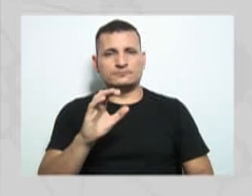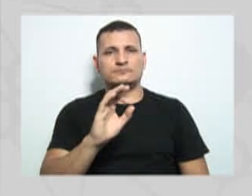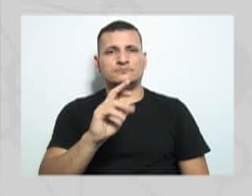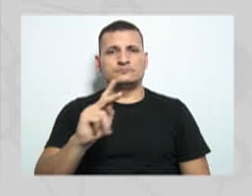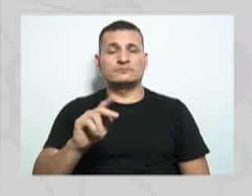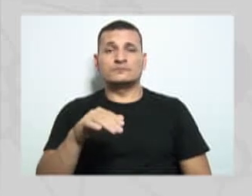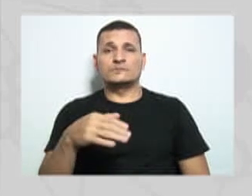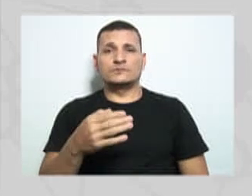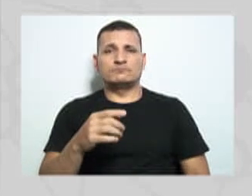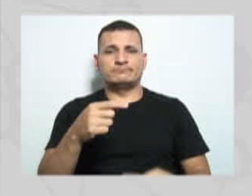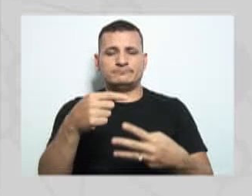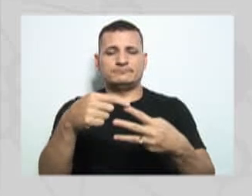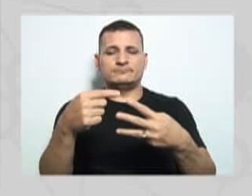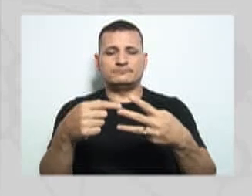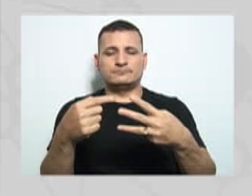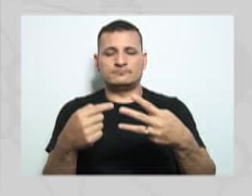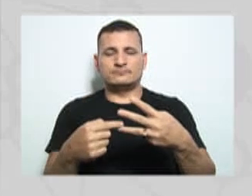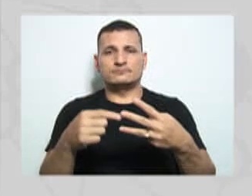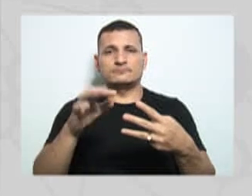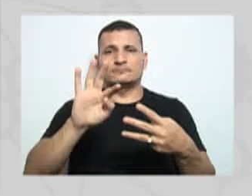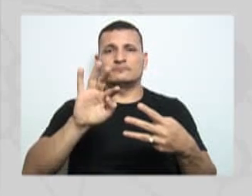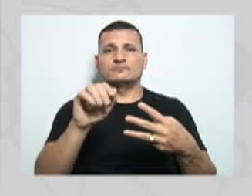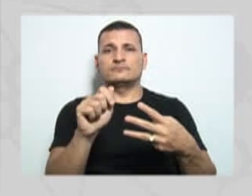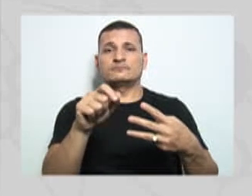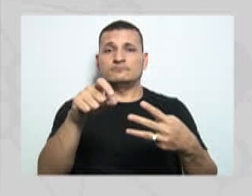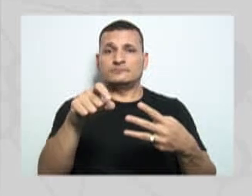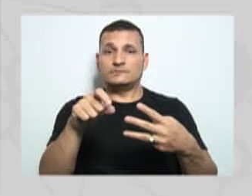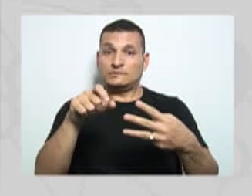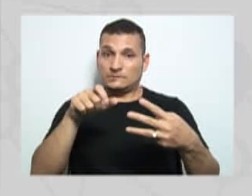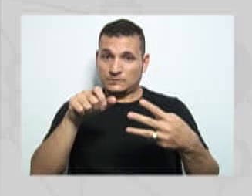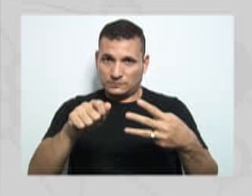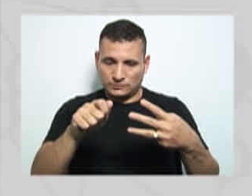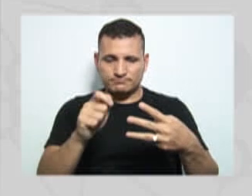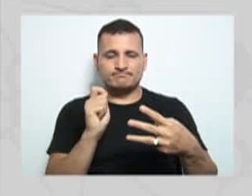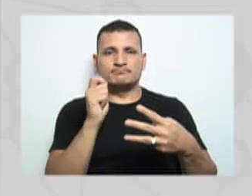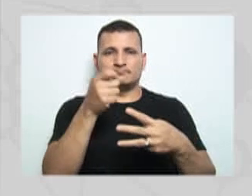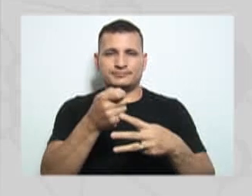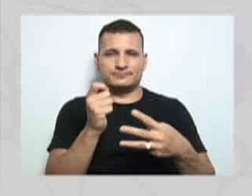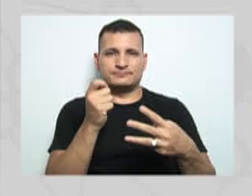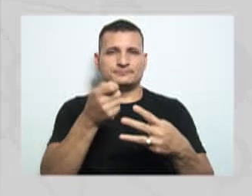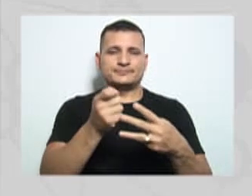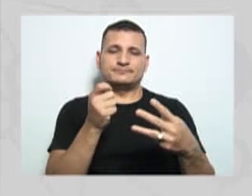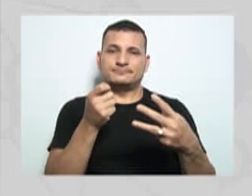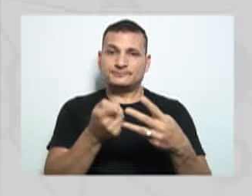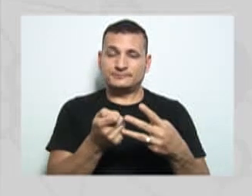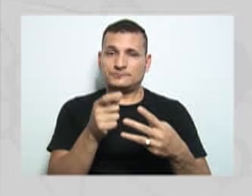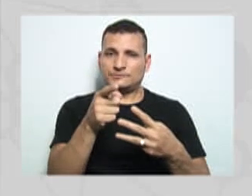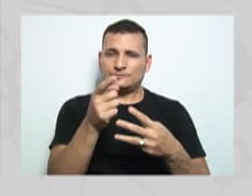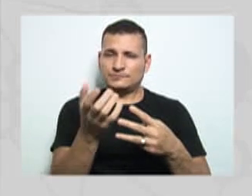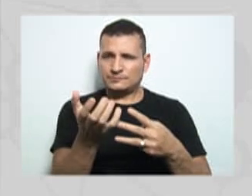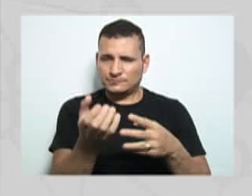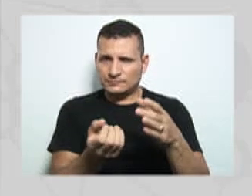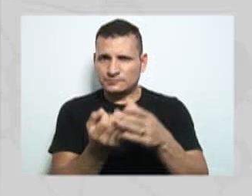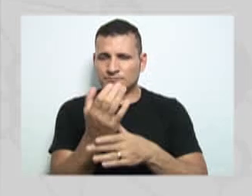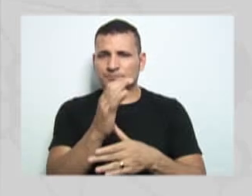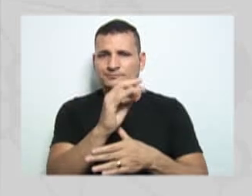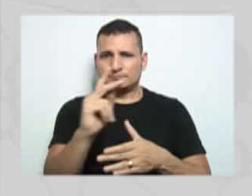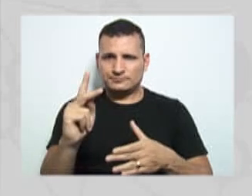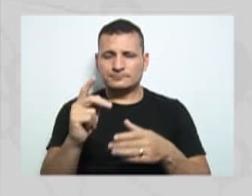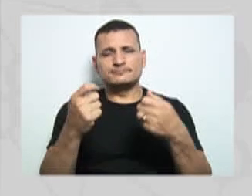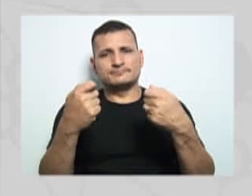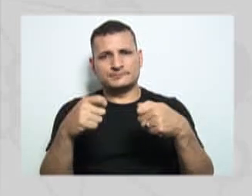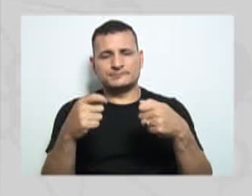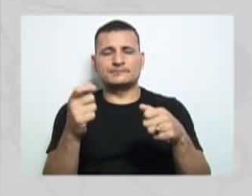taxas e contribuições que no momento que você vai fazer a constituição da sua cooperativa, você terá que fazer